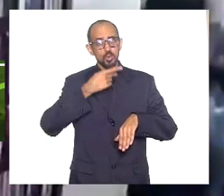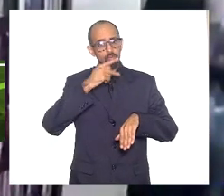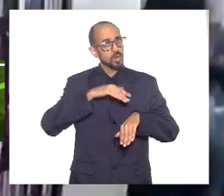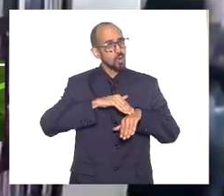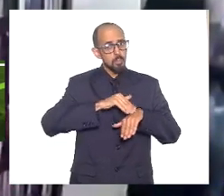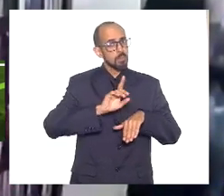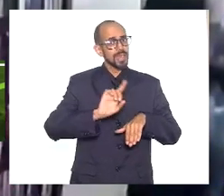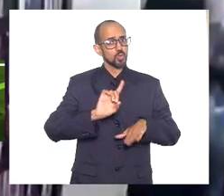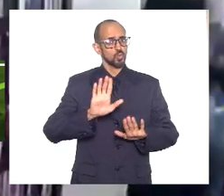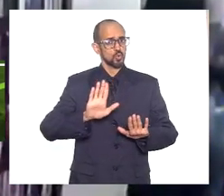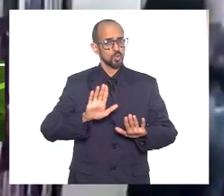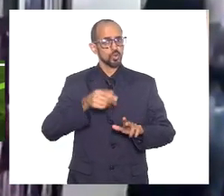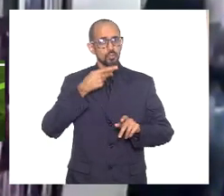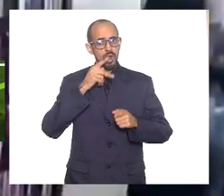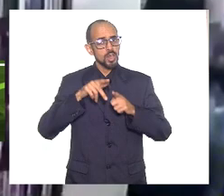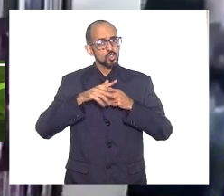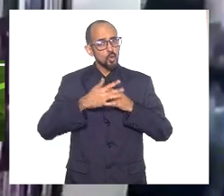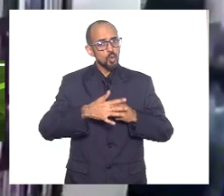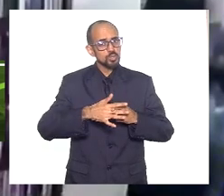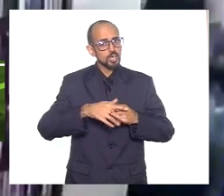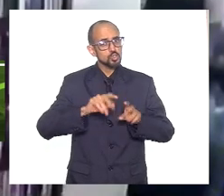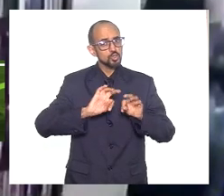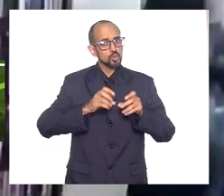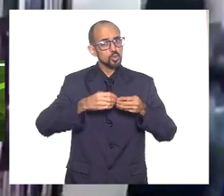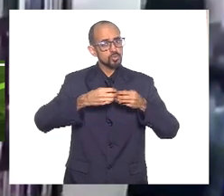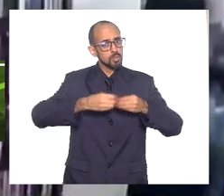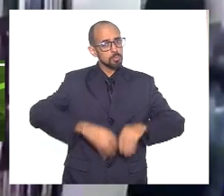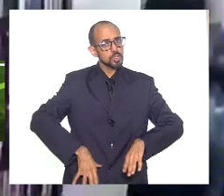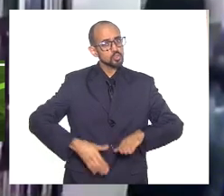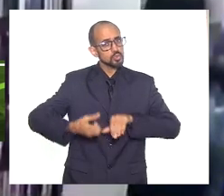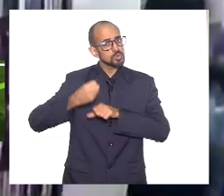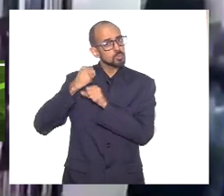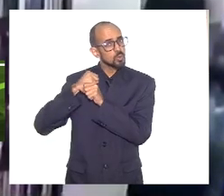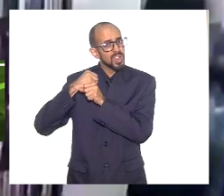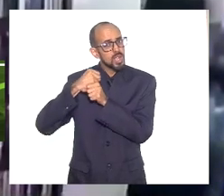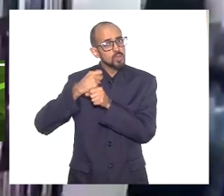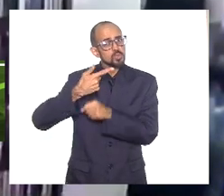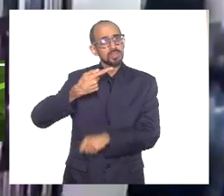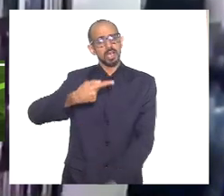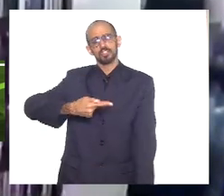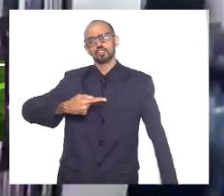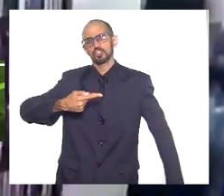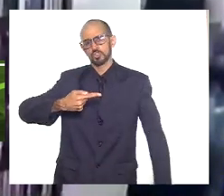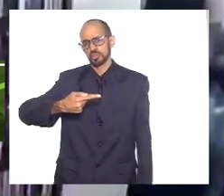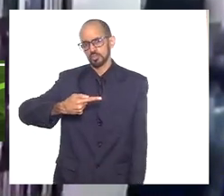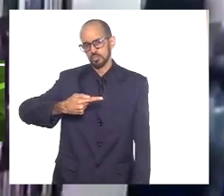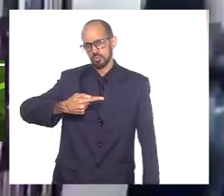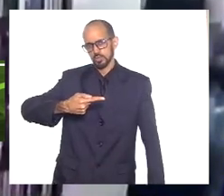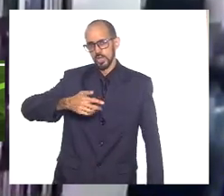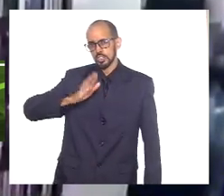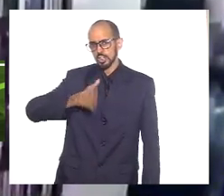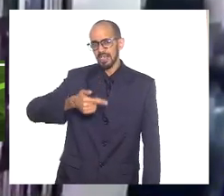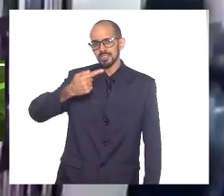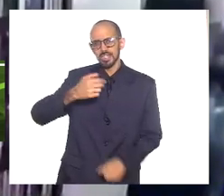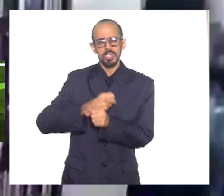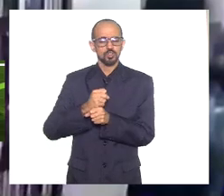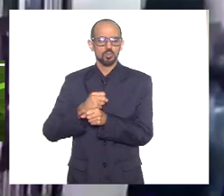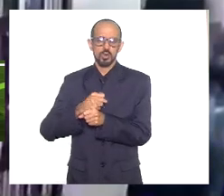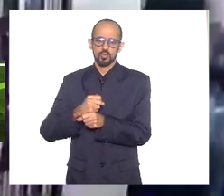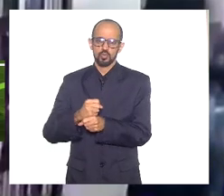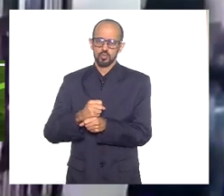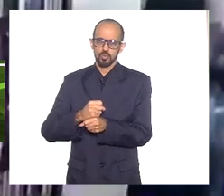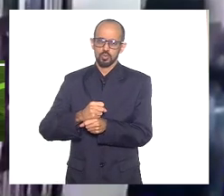Eu estou falando recomposição das perdas salariais pelo sétimo ano. Sétimo ano